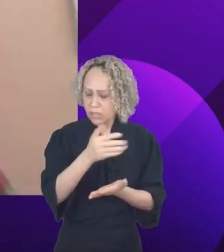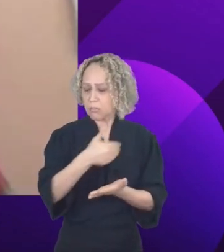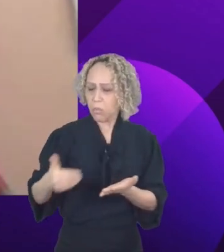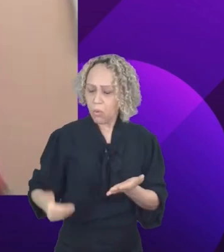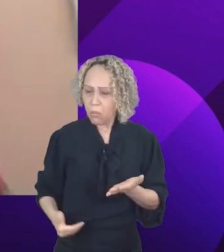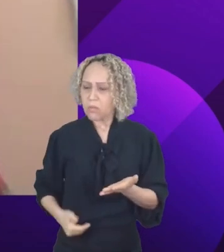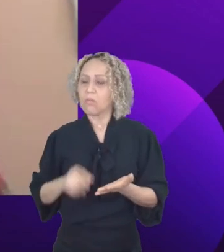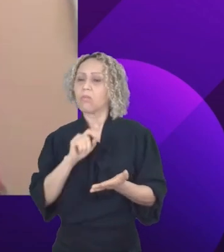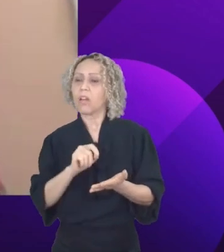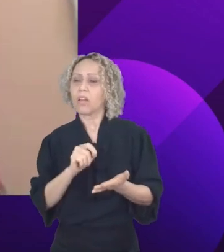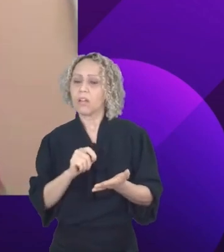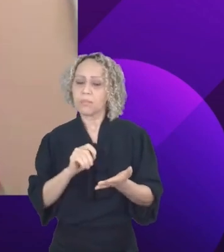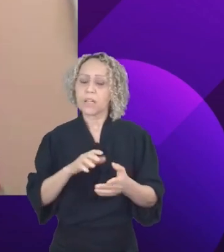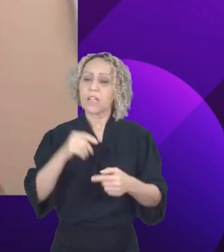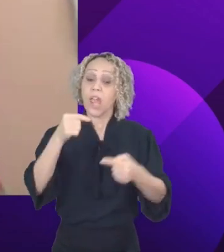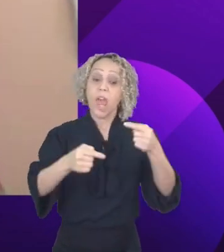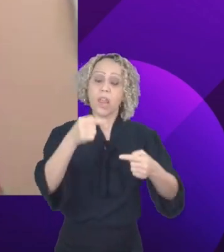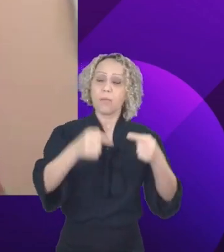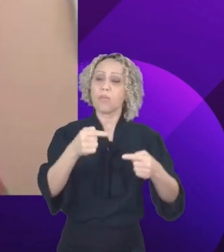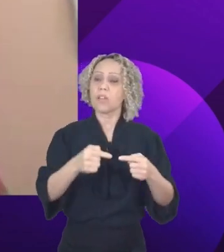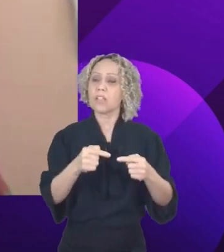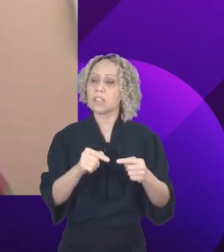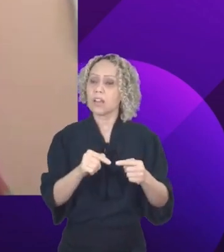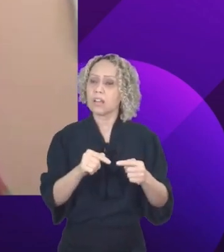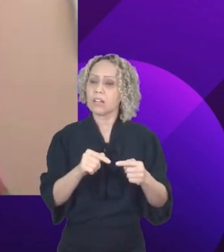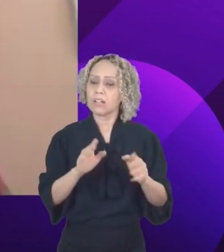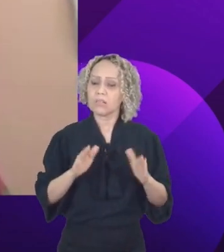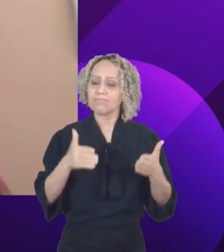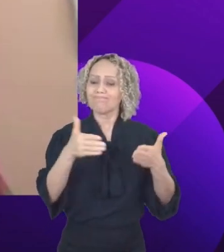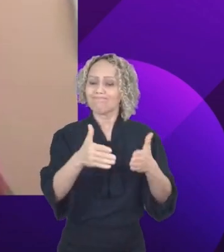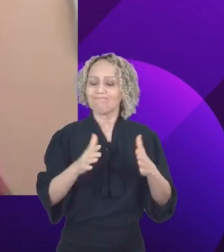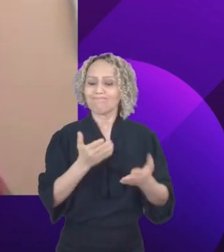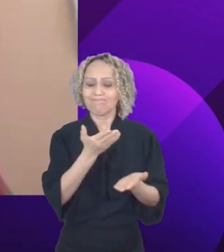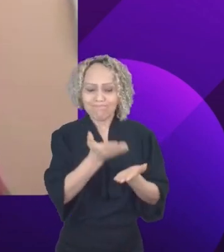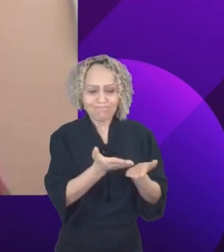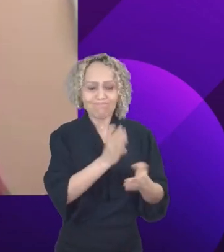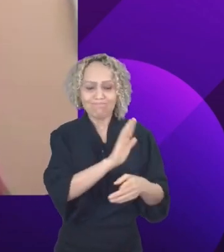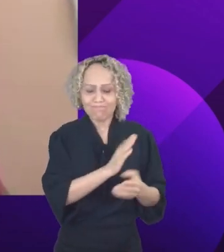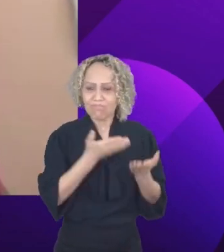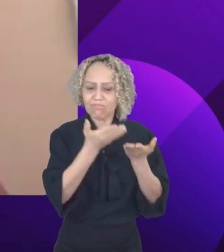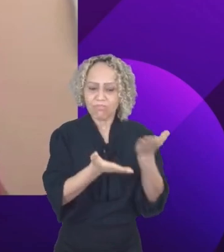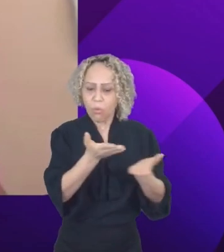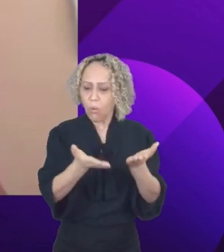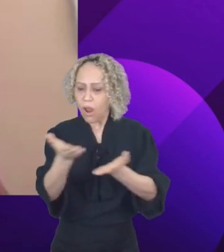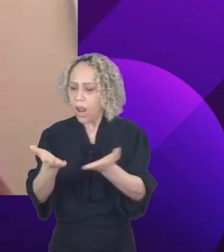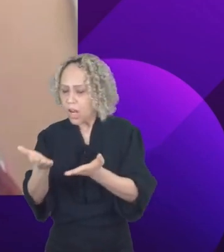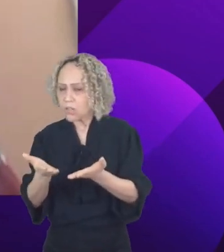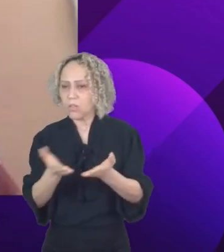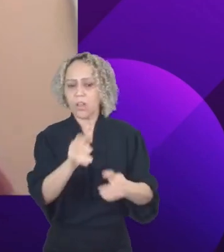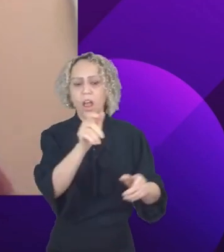públicos, para que essa política atenda às demandas das mulheres na